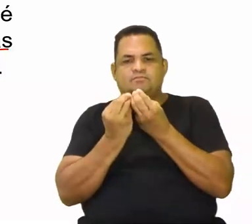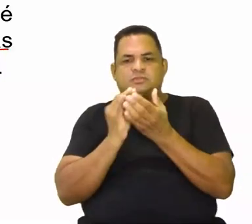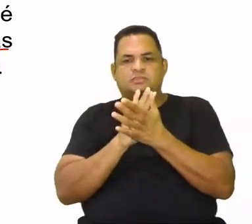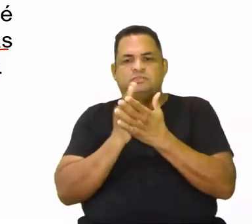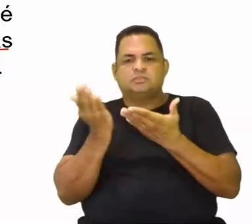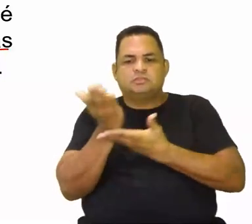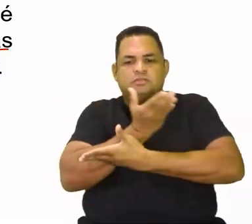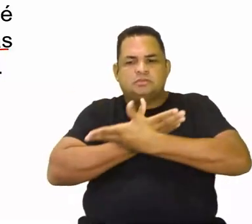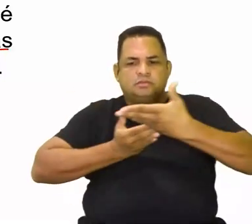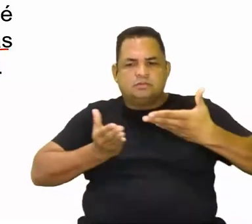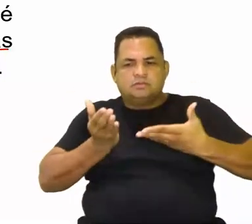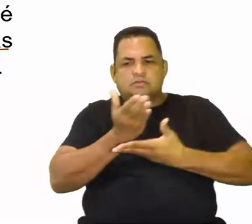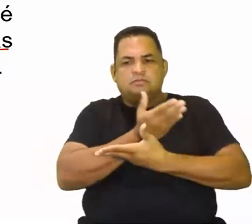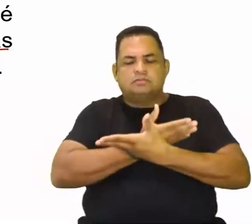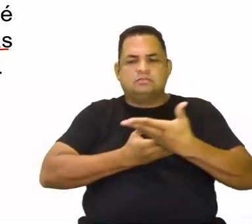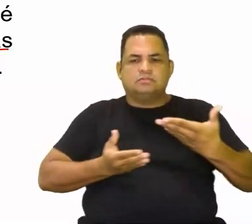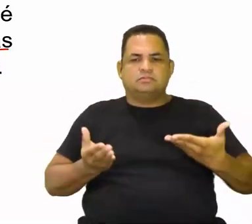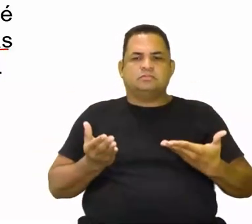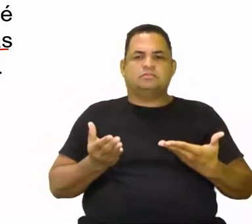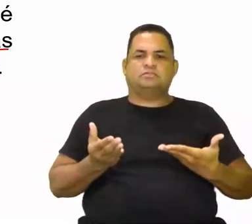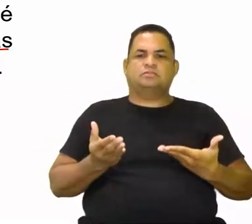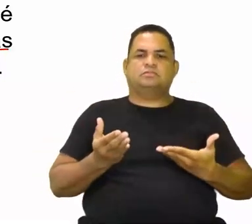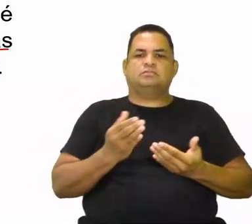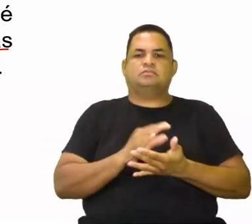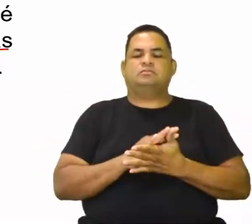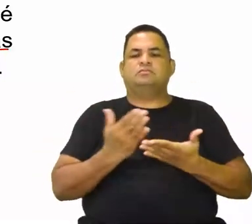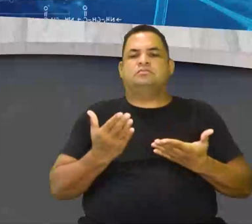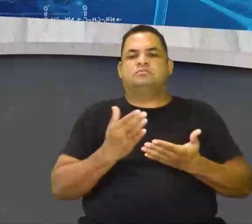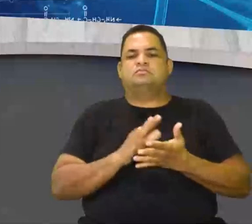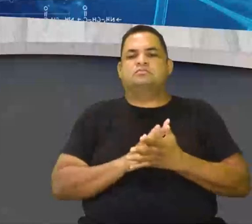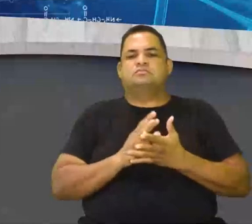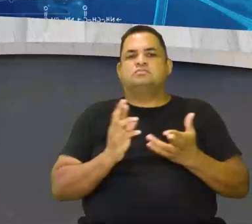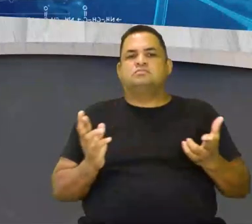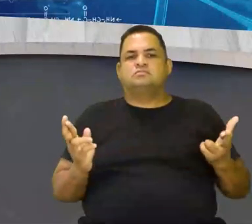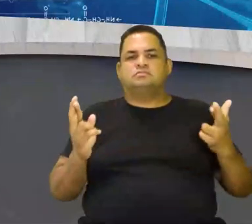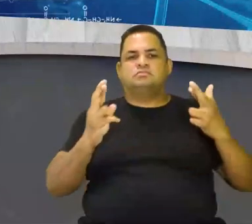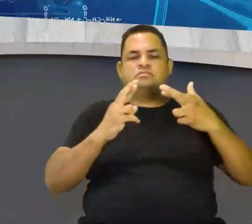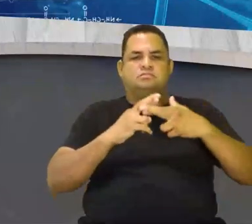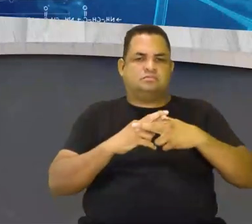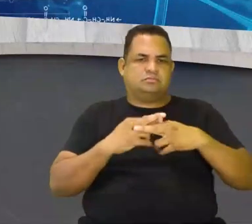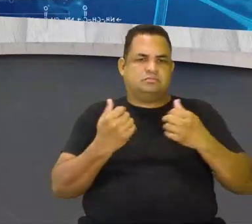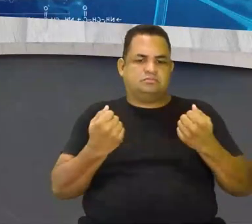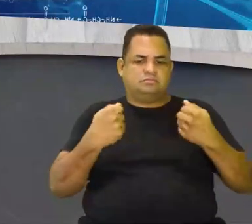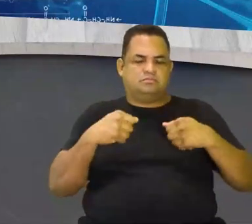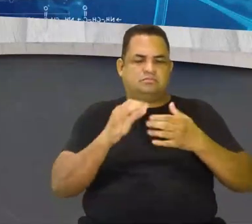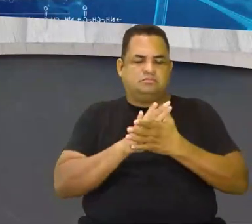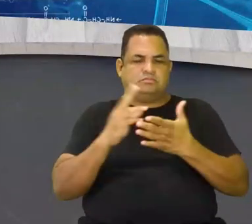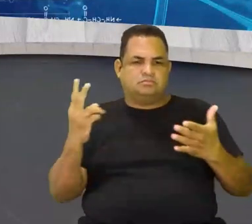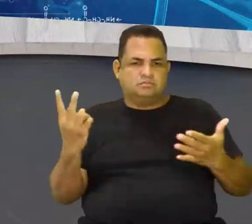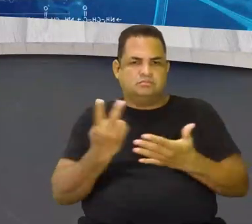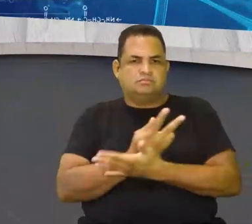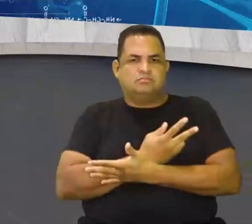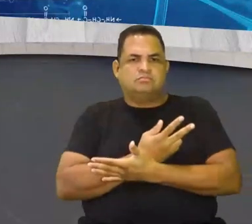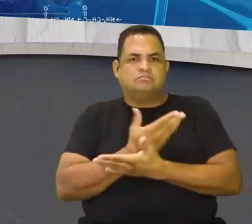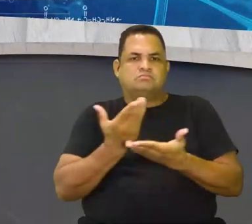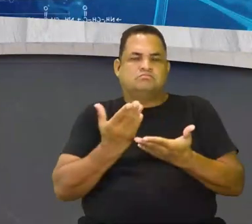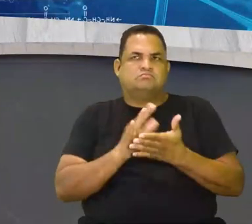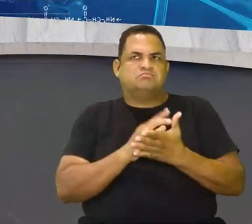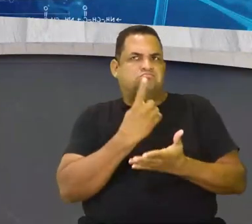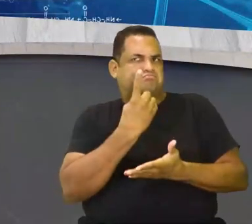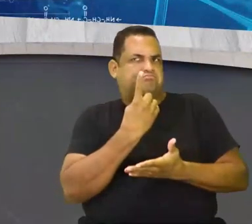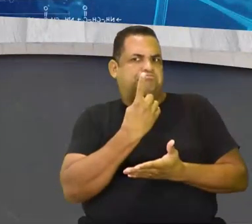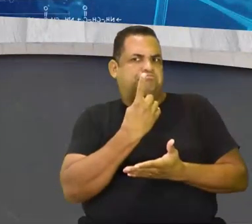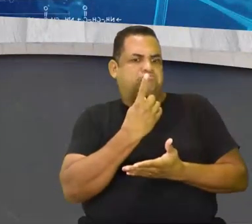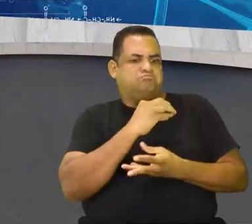interagir umas com as outras. As reações químicas podem ocorrer em uma única